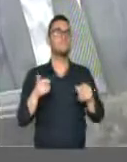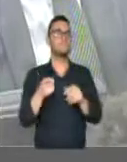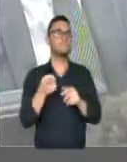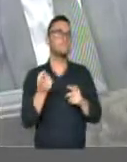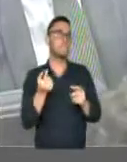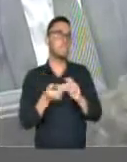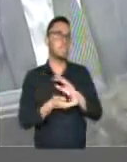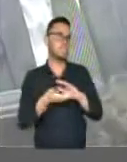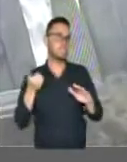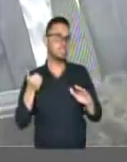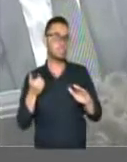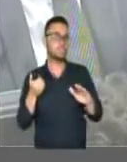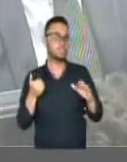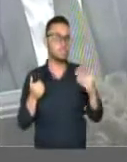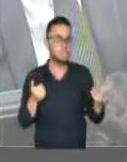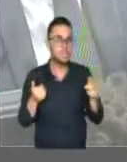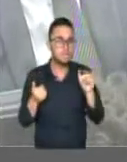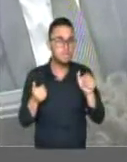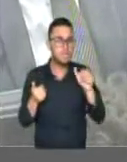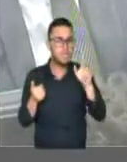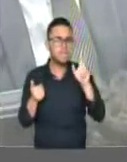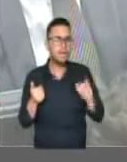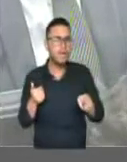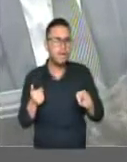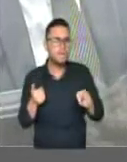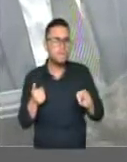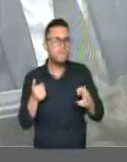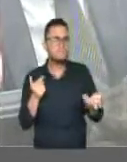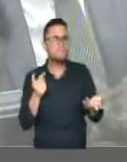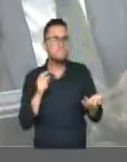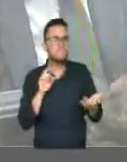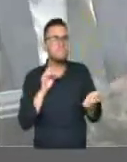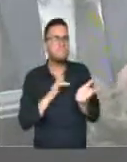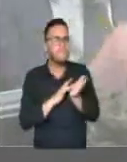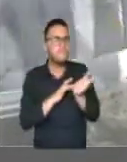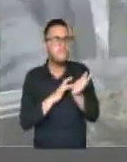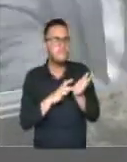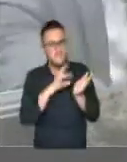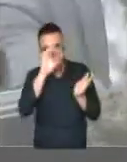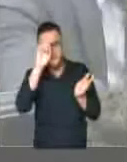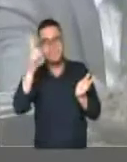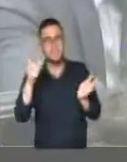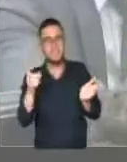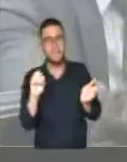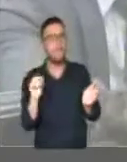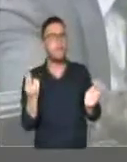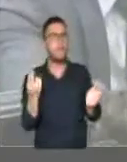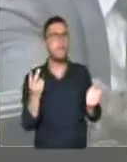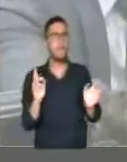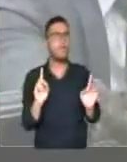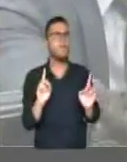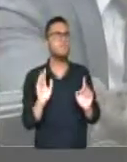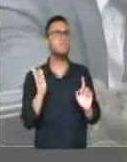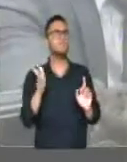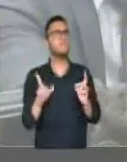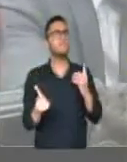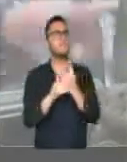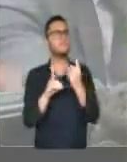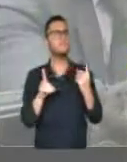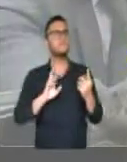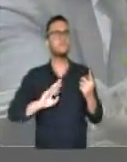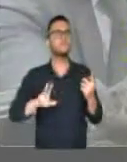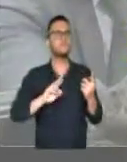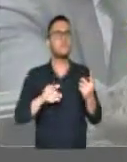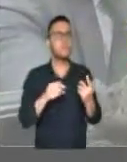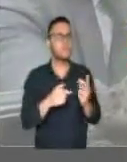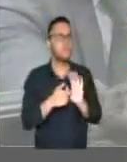subtraído, isso é ficção ou é algo flagrado? Isso não é nem indício, o